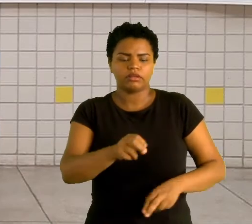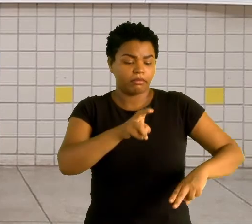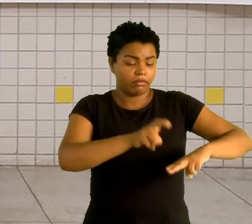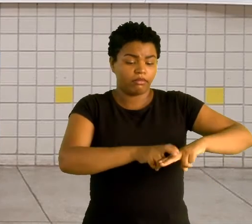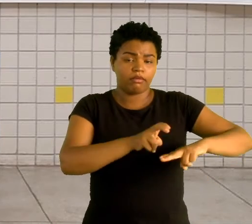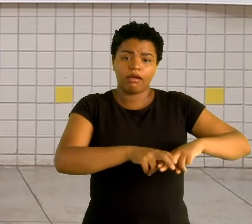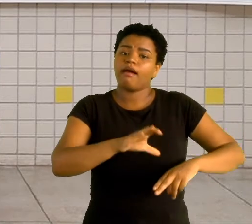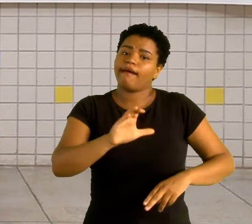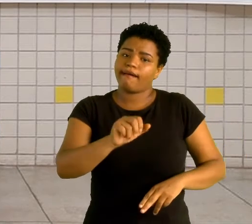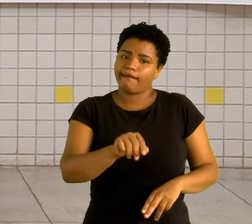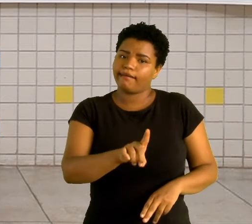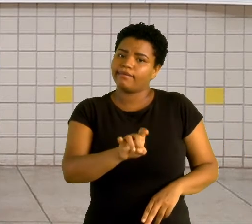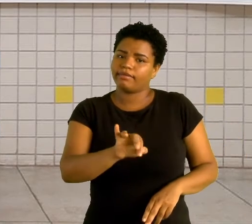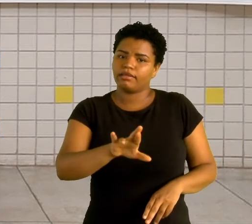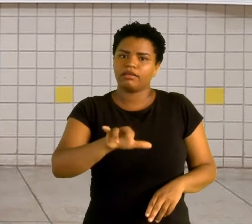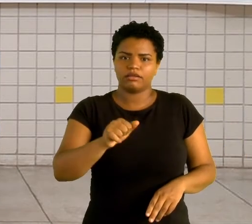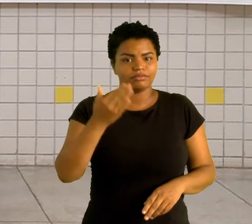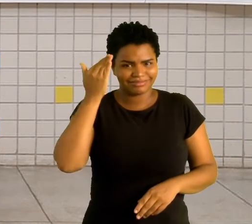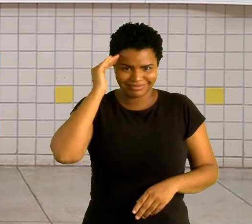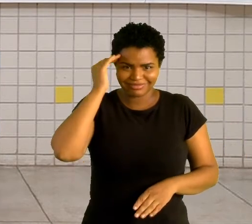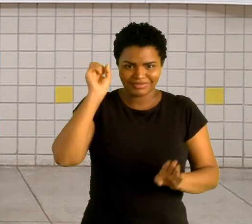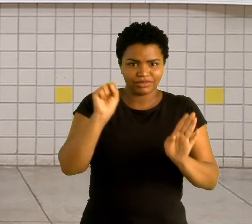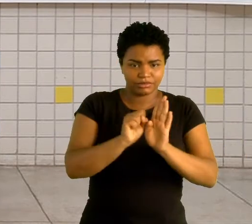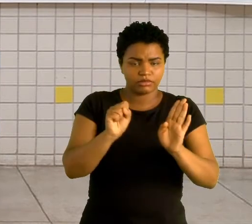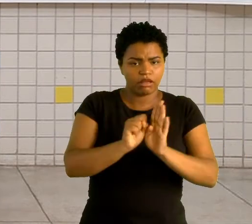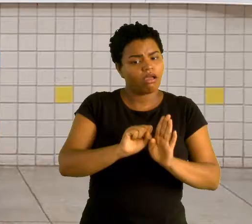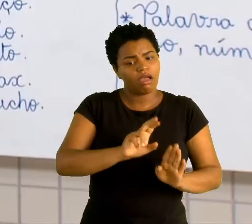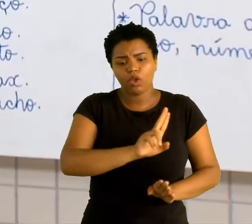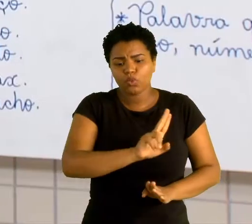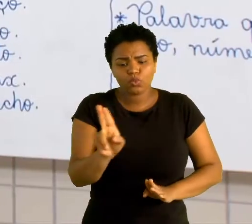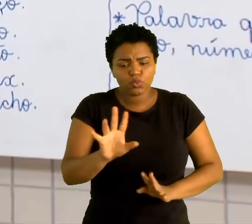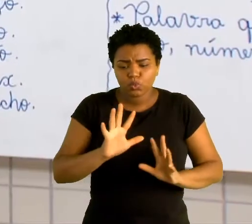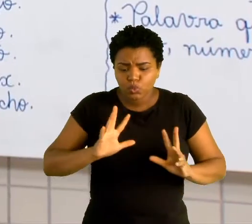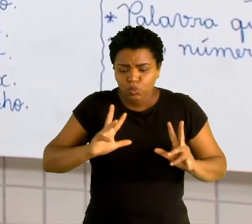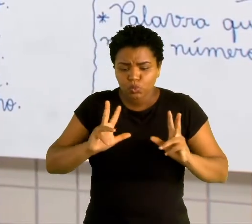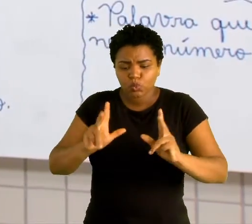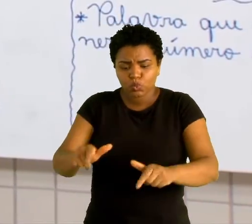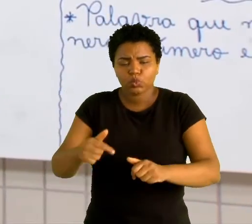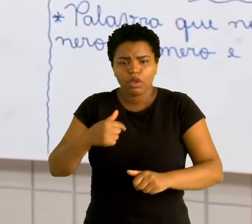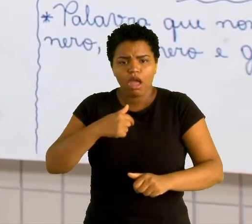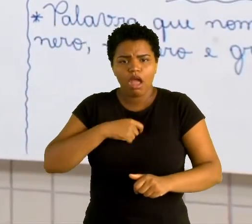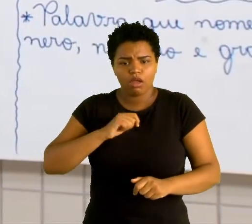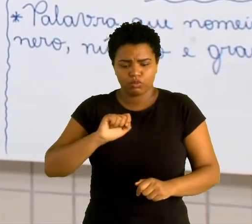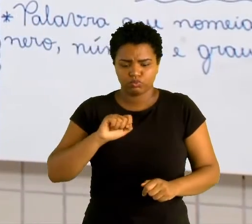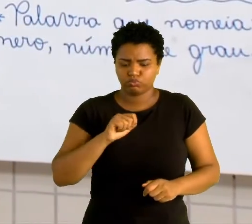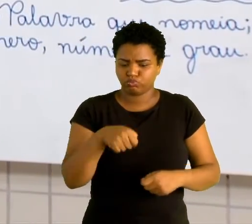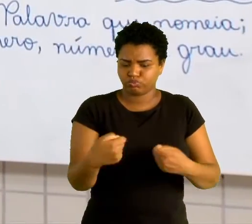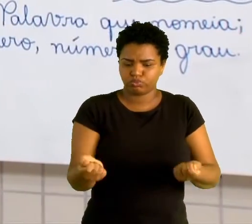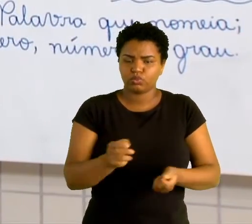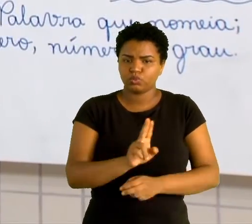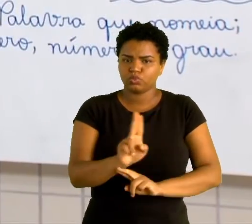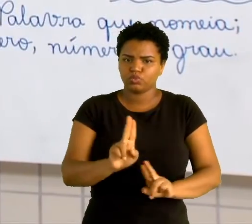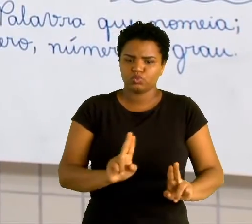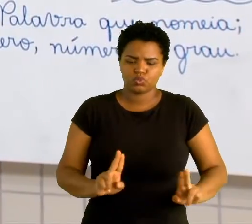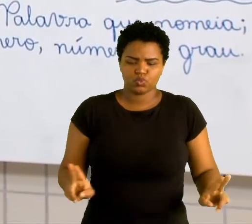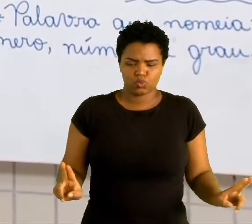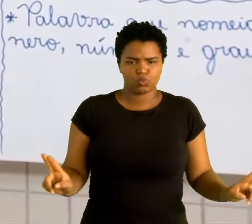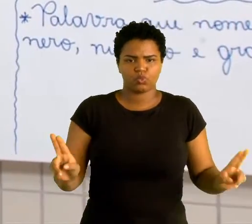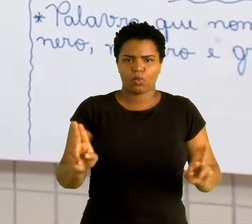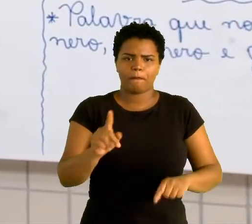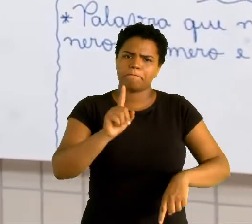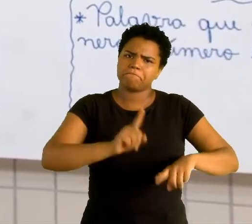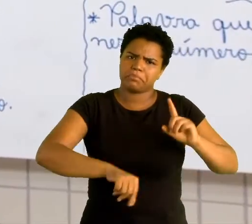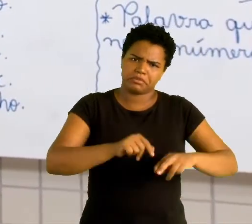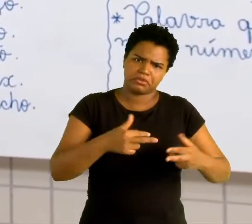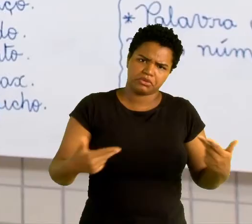Cadeira. Entenderam o que é substantivo? Então é isso, é tudo aquilo que nomeia algum determinado objeto,